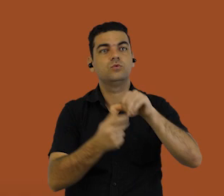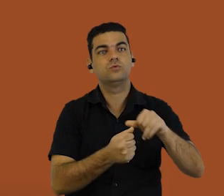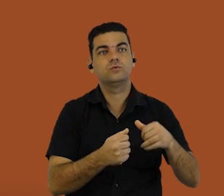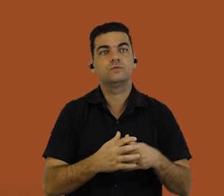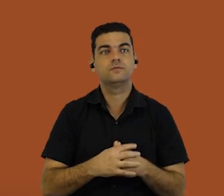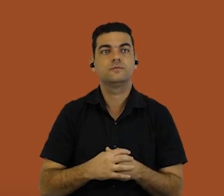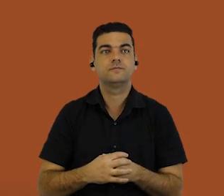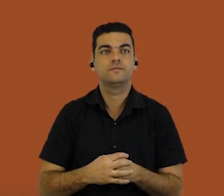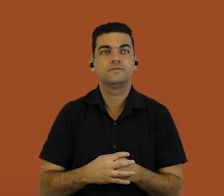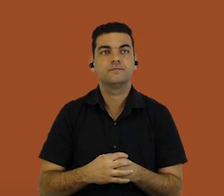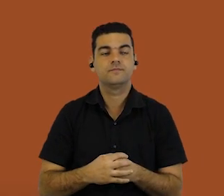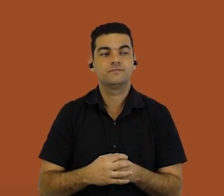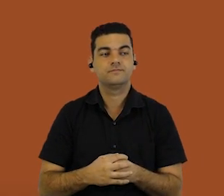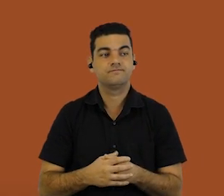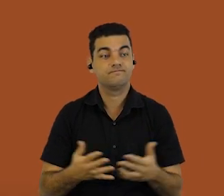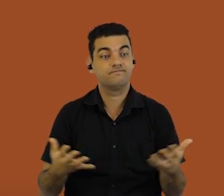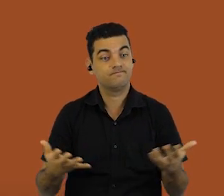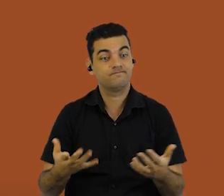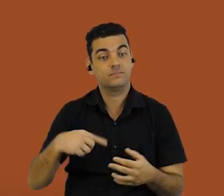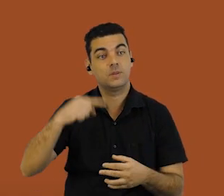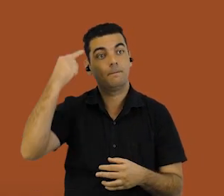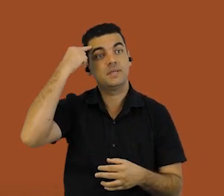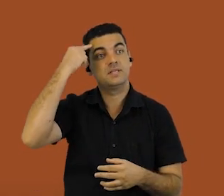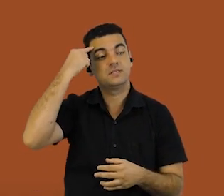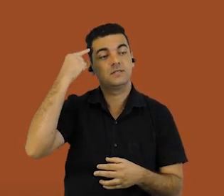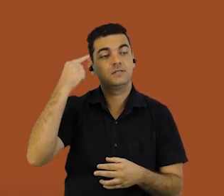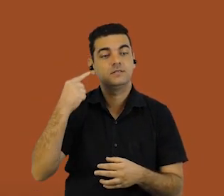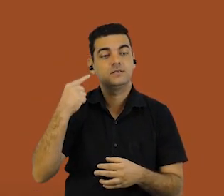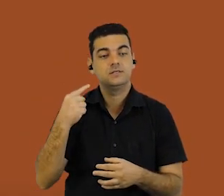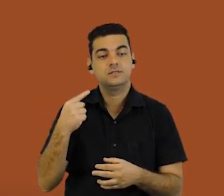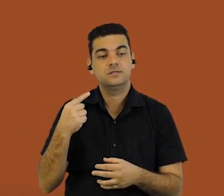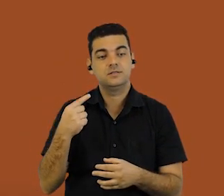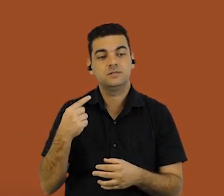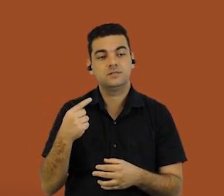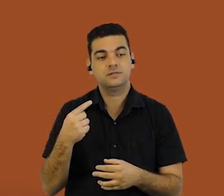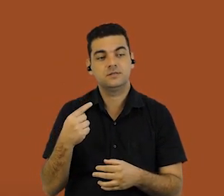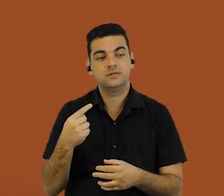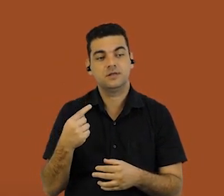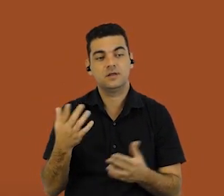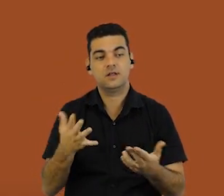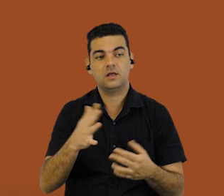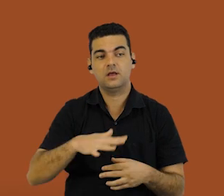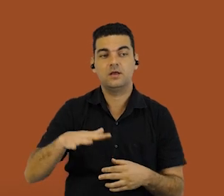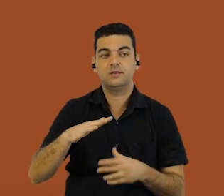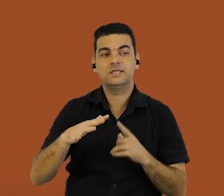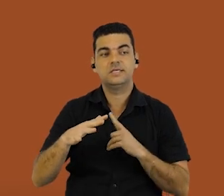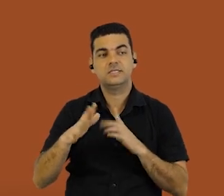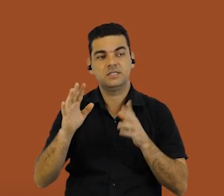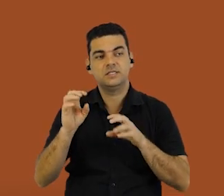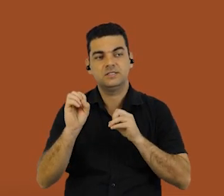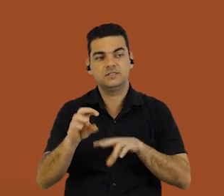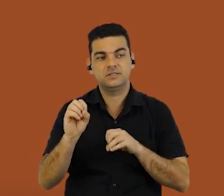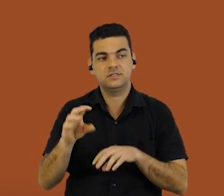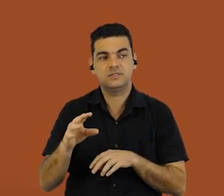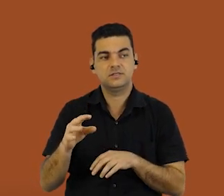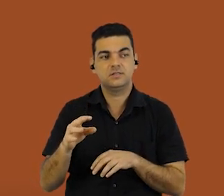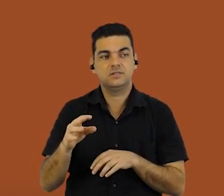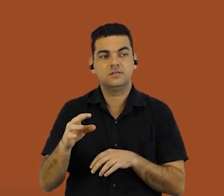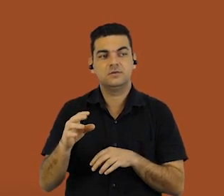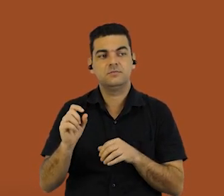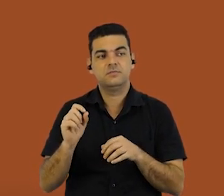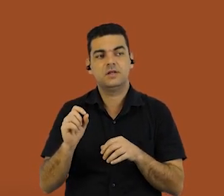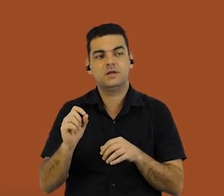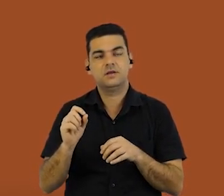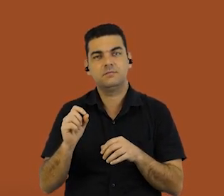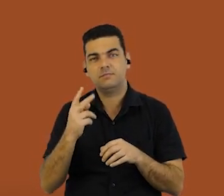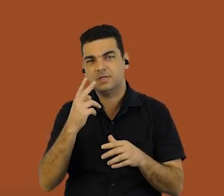mundo. É preciso se pensar que muitos de nós fomos educados